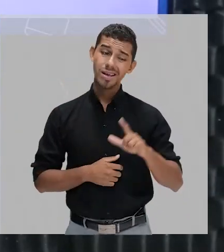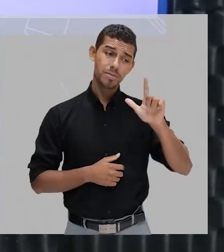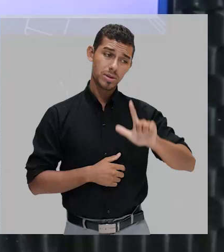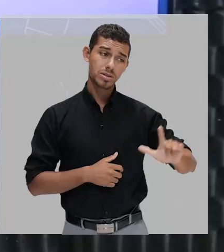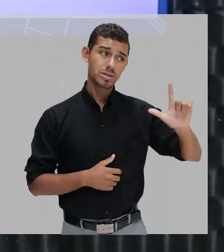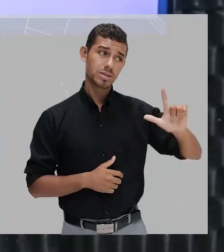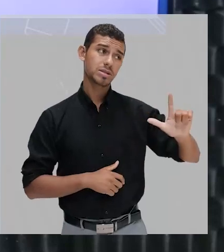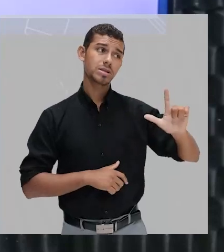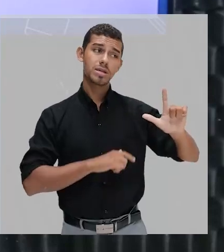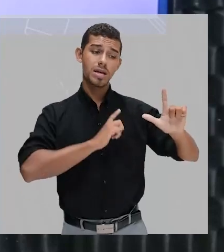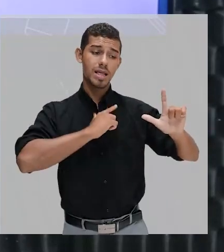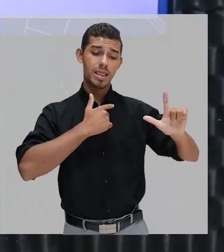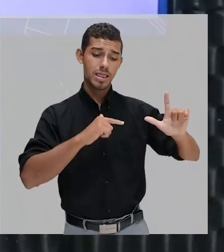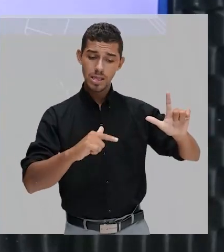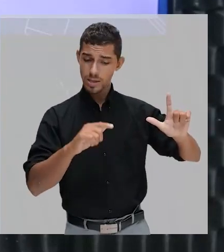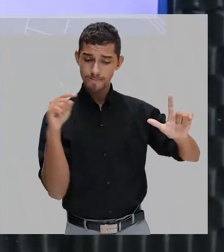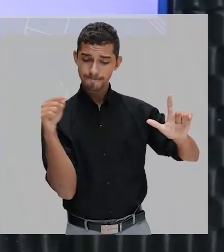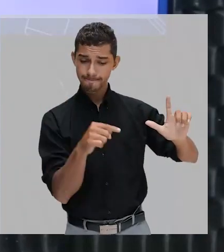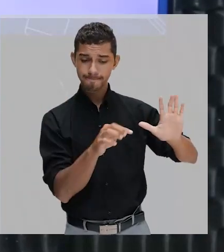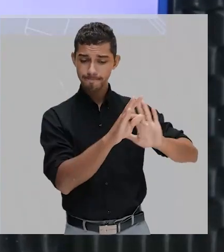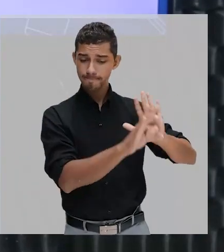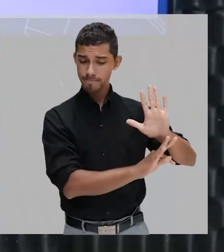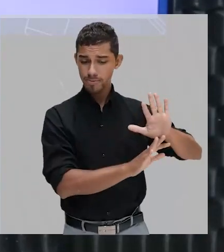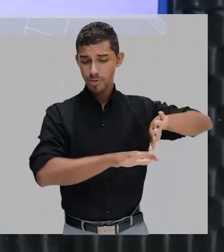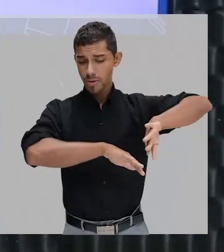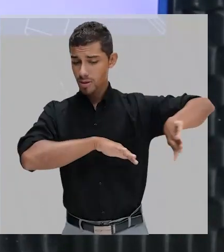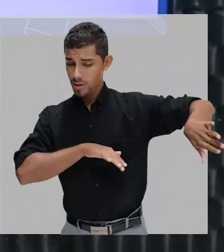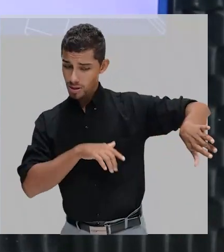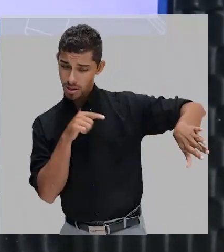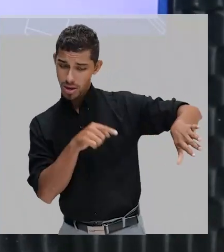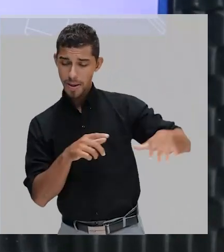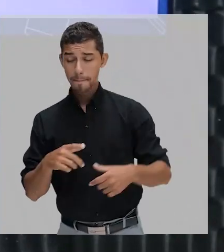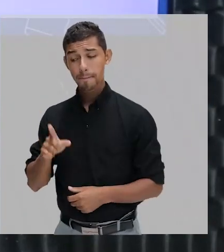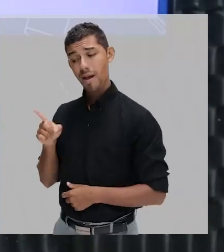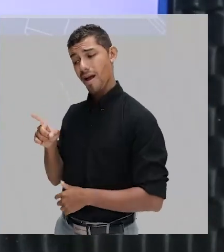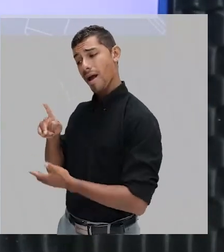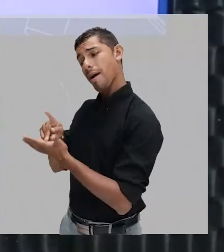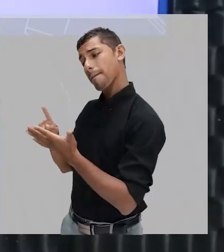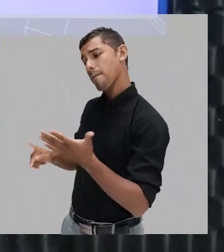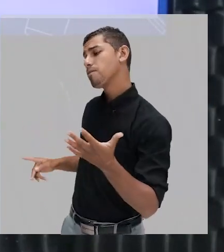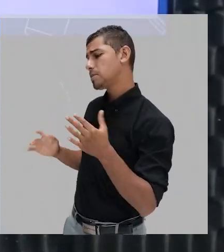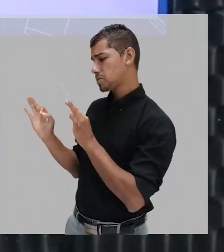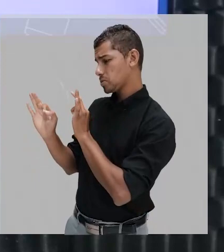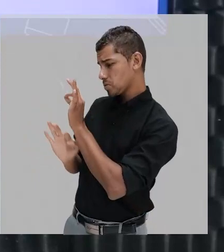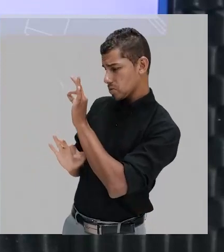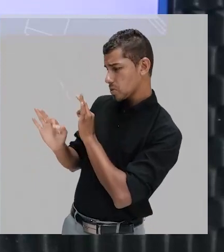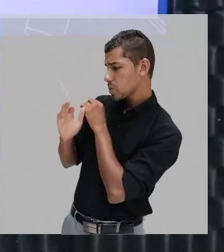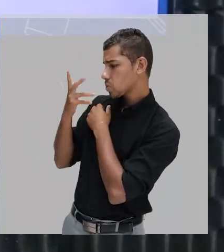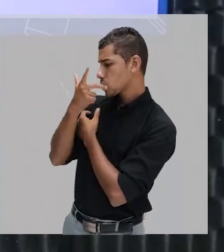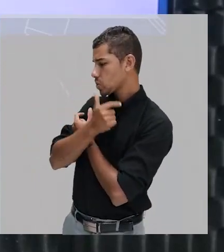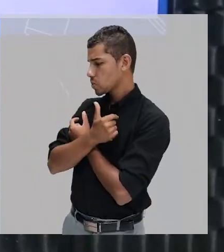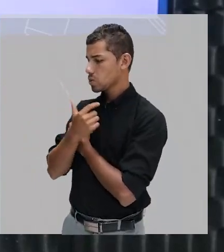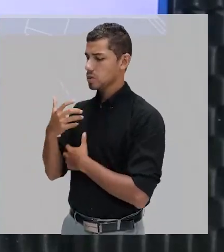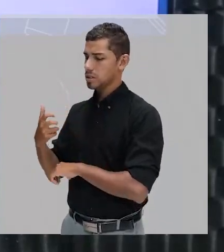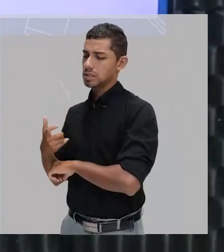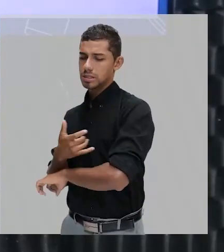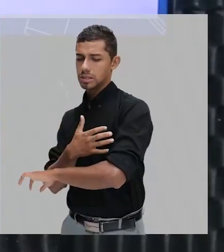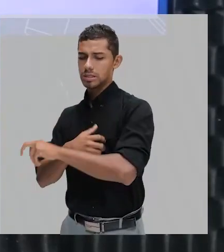função aqui está mais ligada à questão poética, à questão estética e à questão